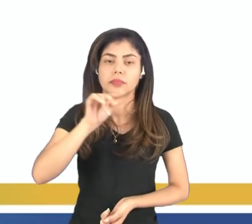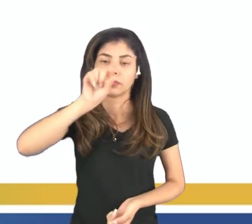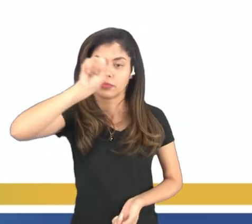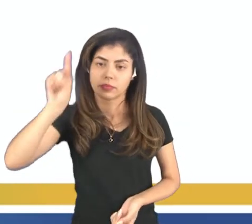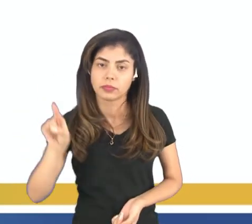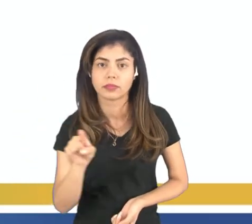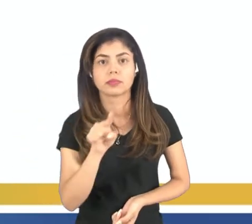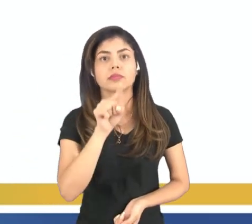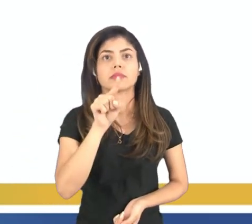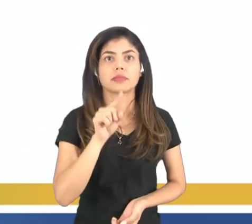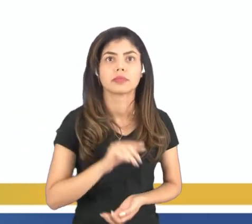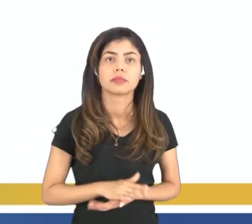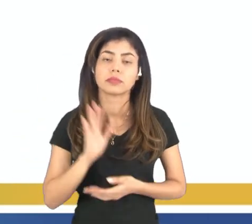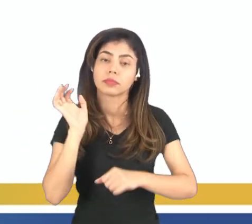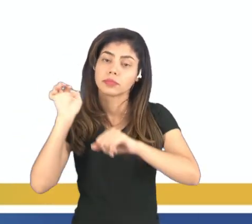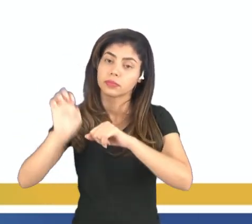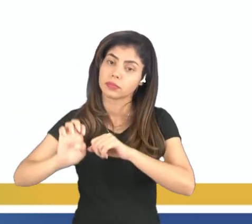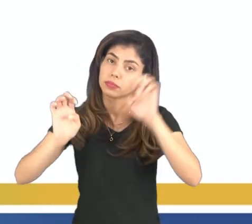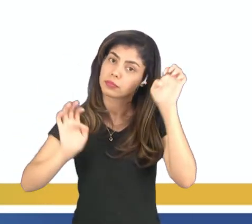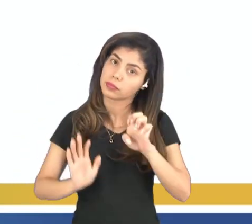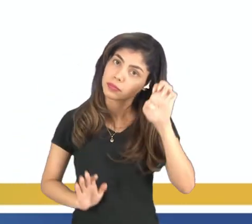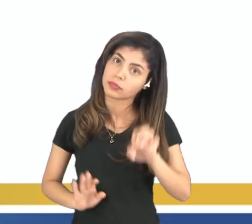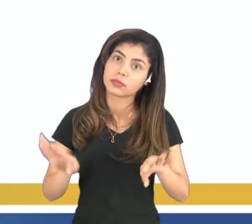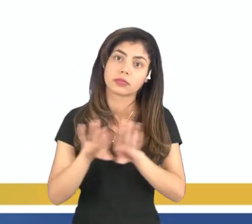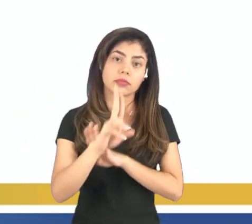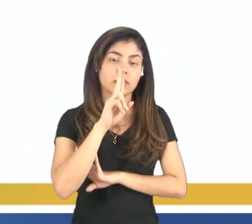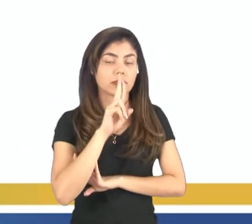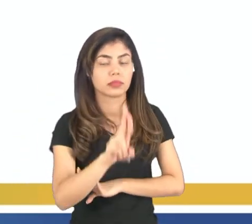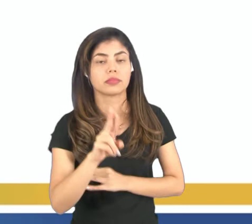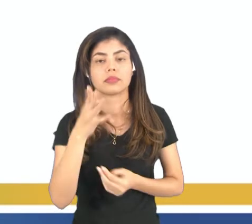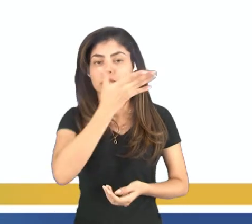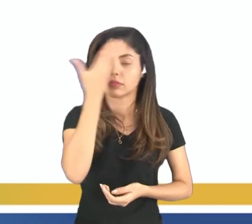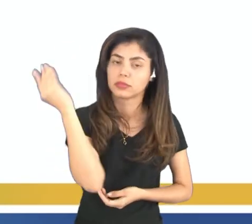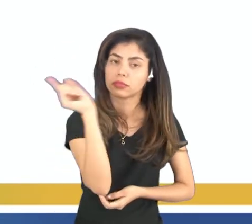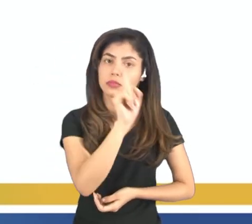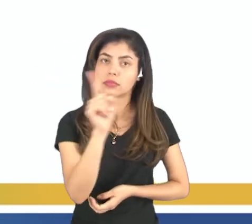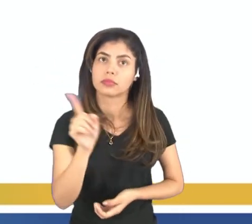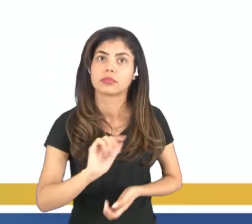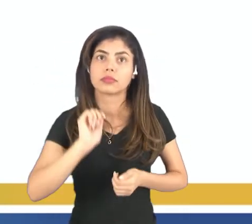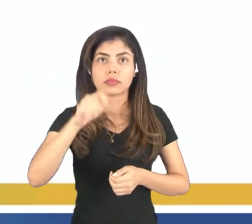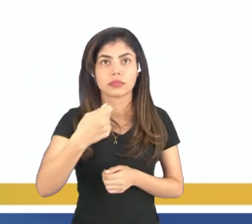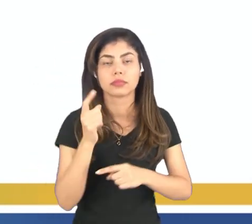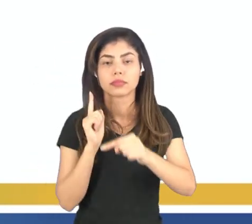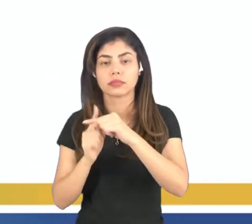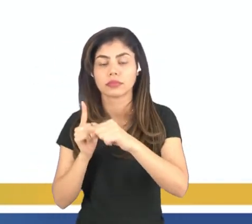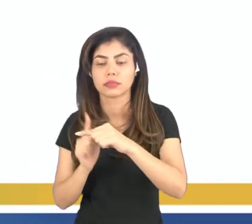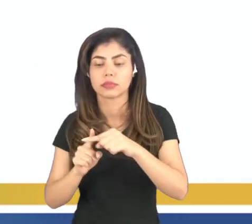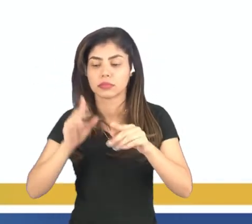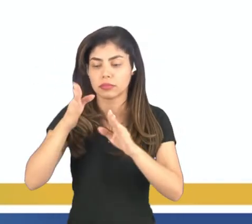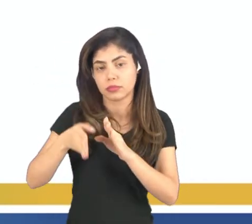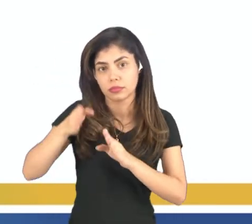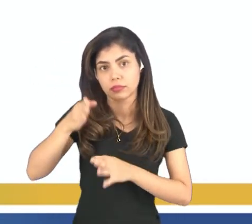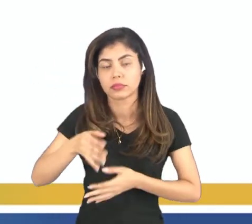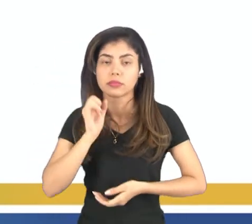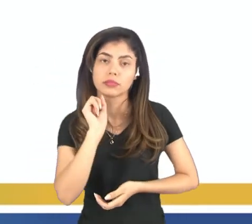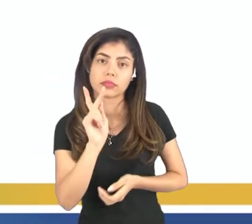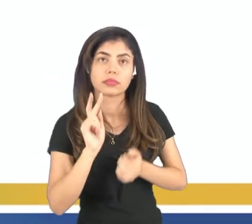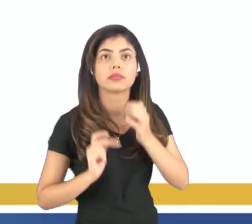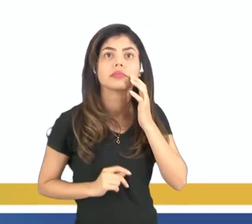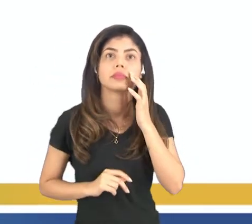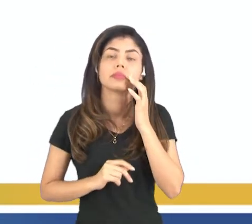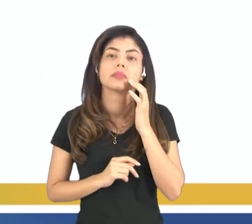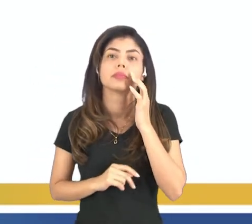vai deslocar uma casinha para esquerda para colocar o resultado certo para não esquecer coloca o finalzinho demais nesse espaçozinho vazio